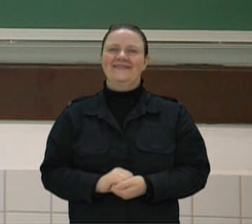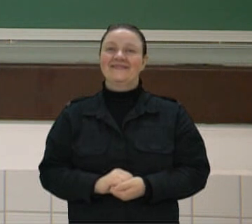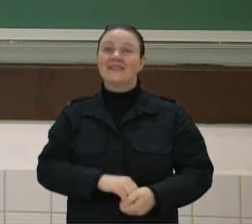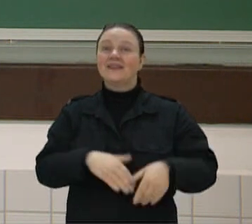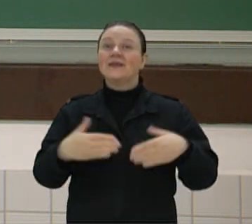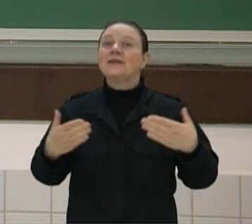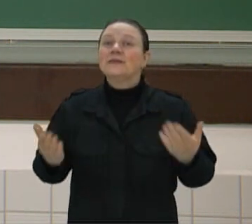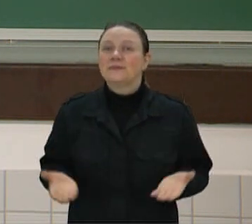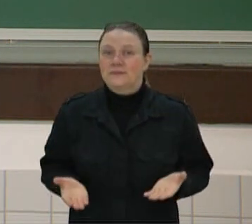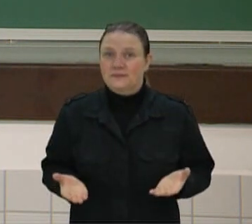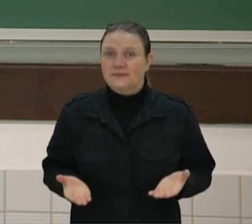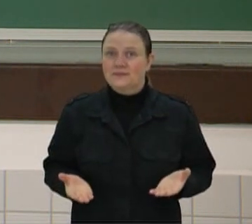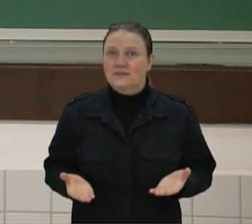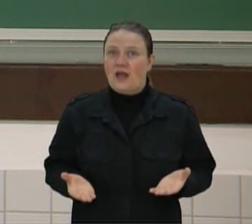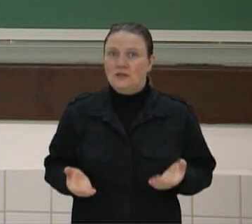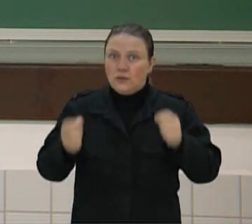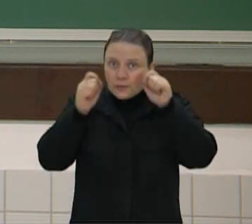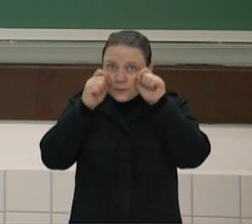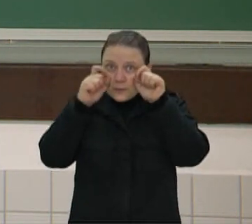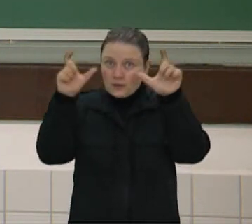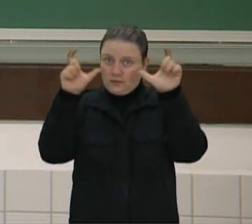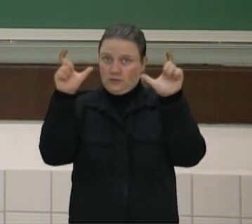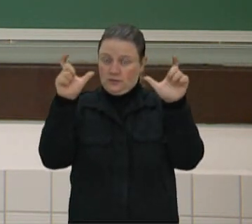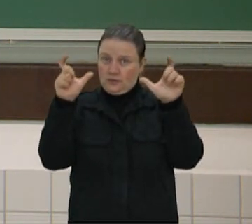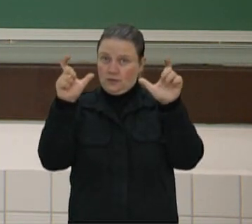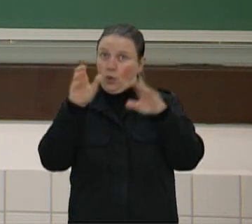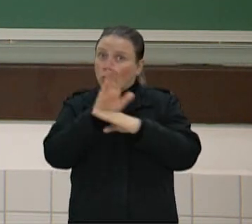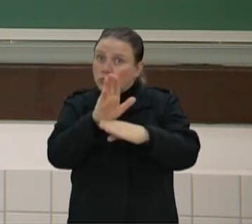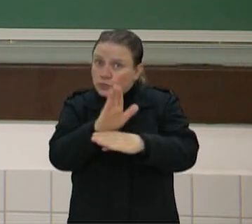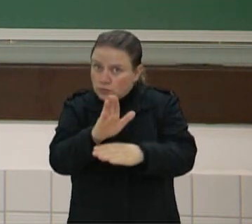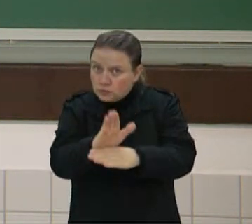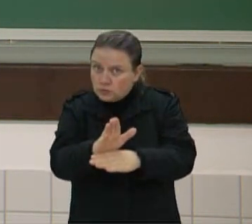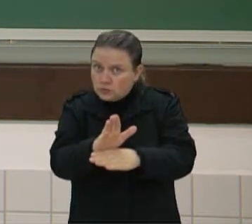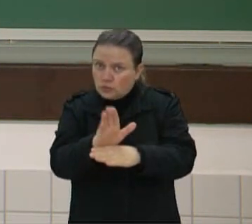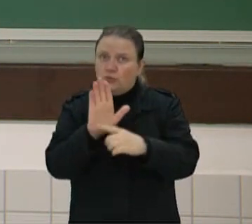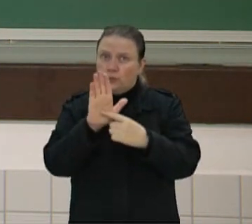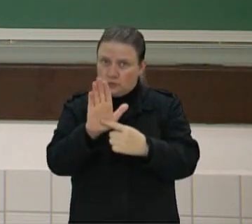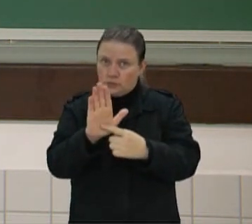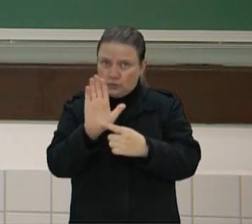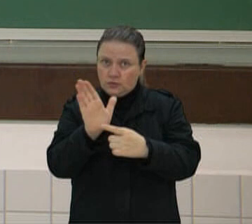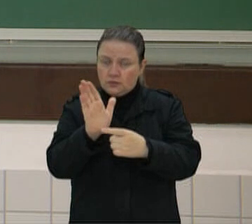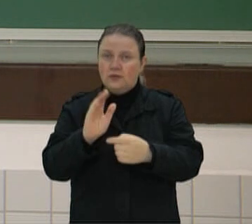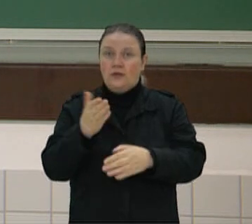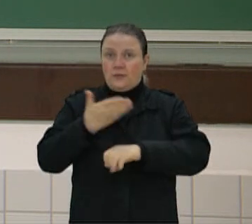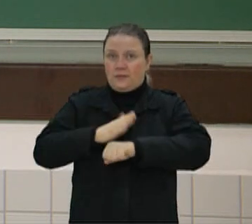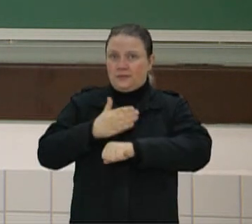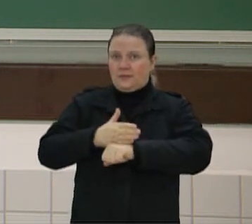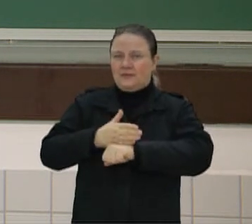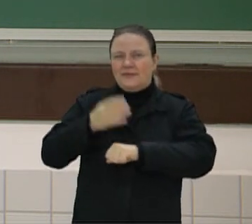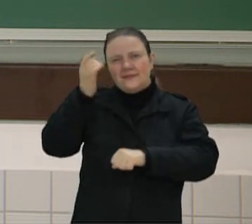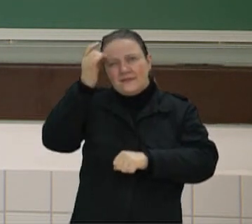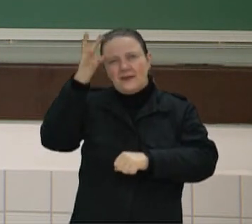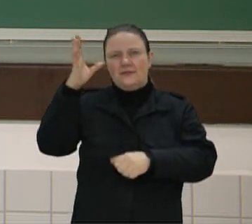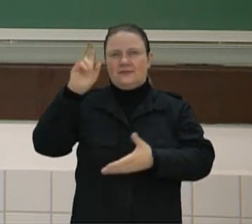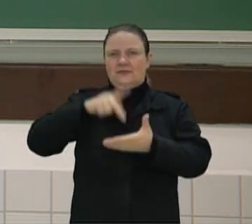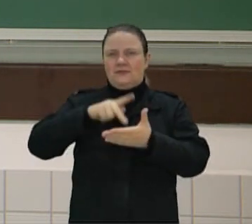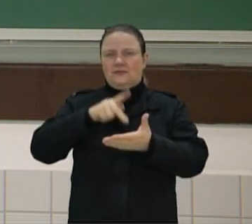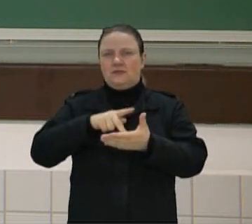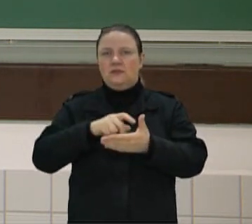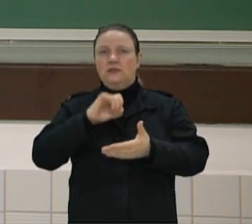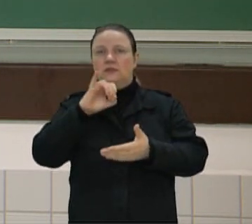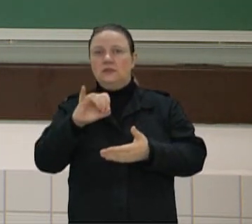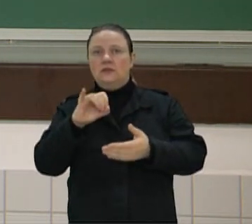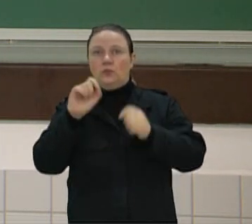E aí, pessoal? Ficaram atentos àquela dica que eu dei? Então, vamos resolver agora, que você vai ver que está bem tranquilo se